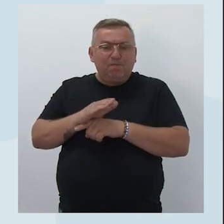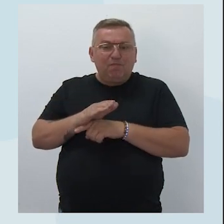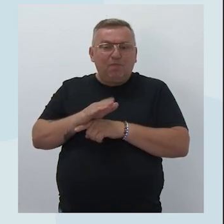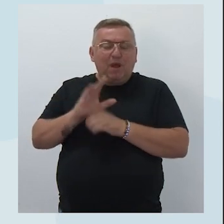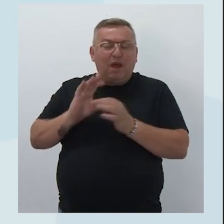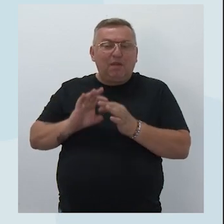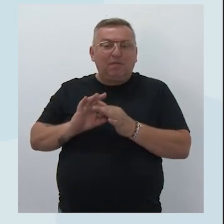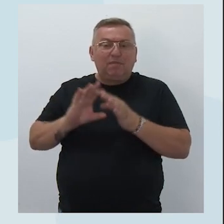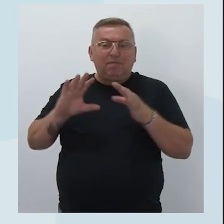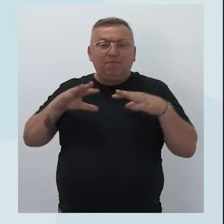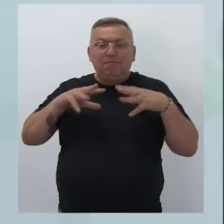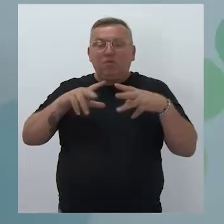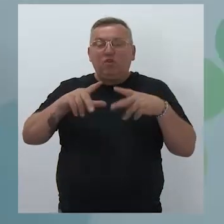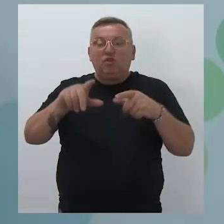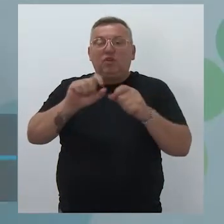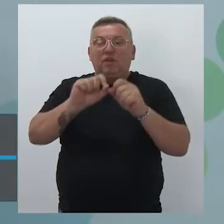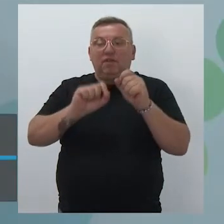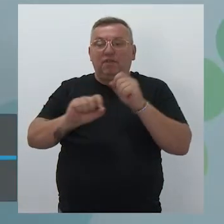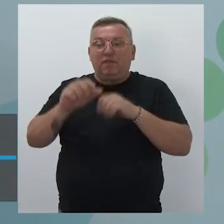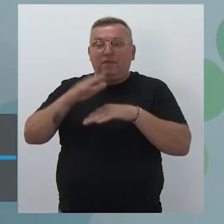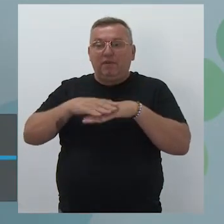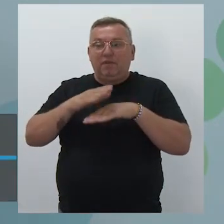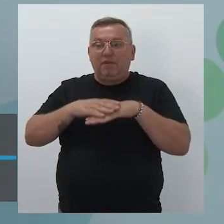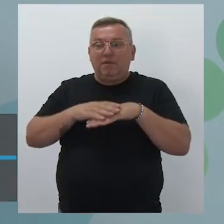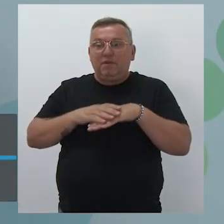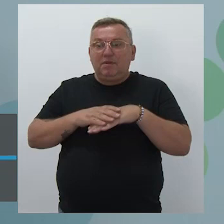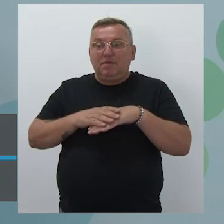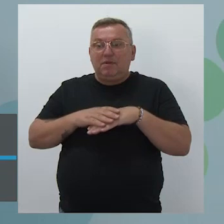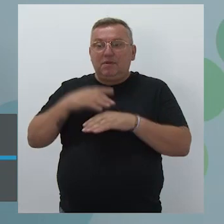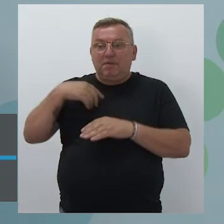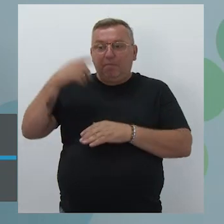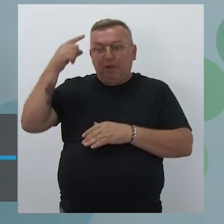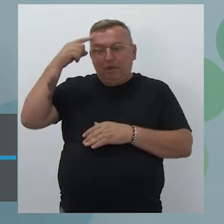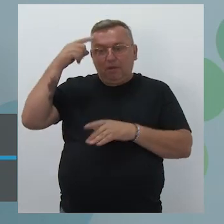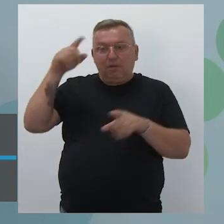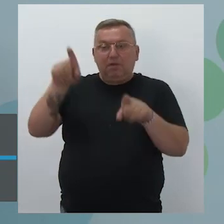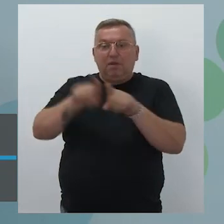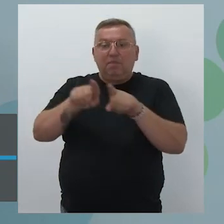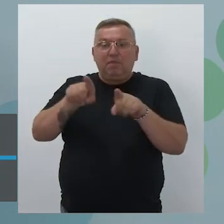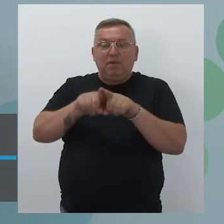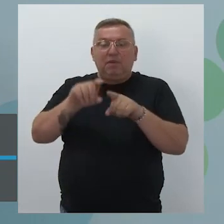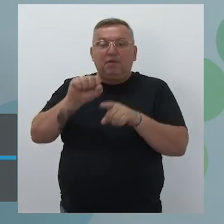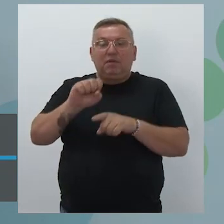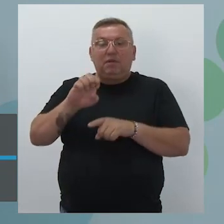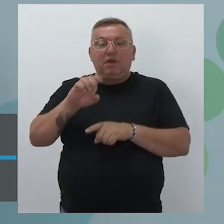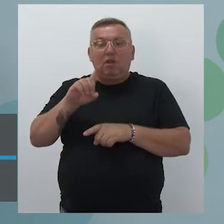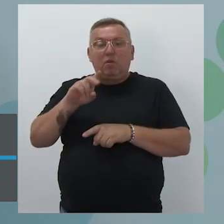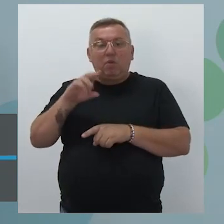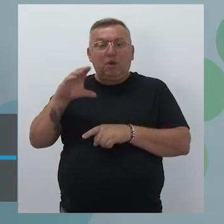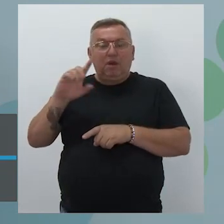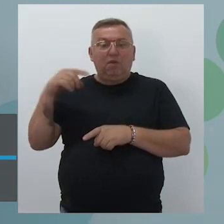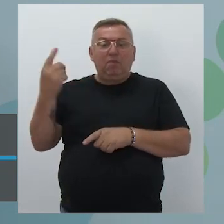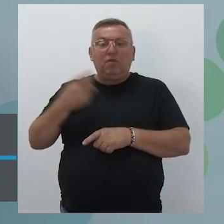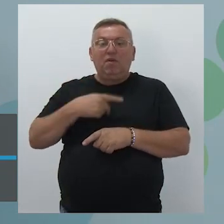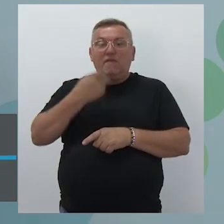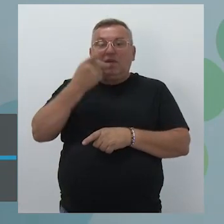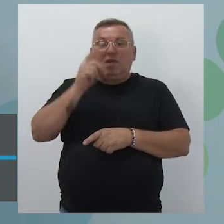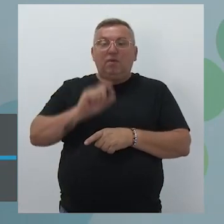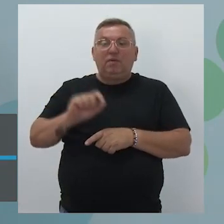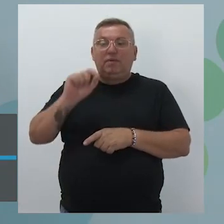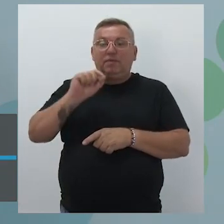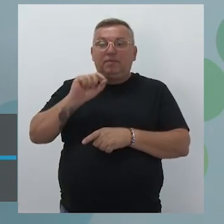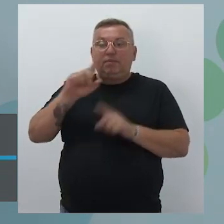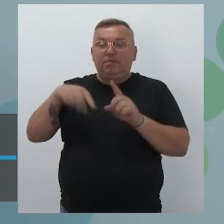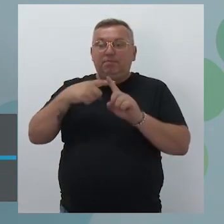de tudo que vinha sendo feito, né? E pensando também em termos de SEDUC, como nós citamos mais